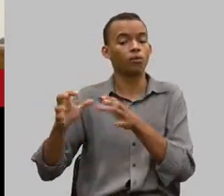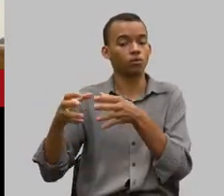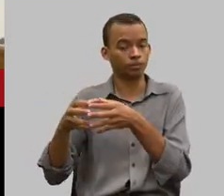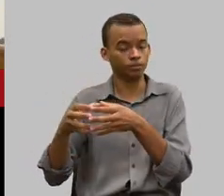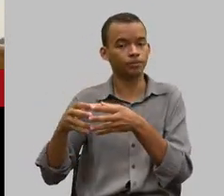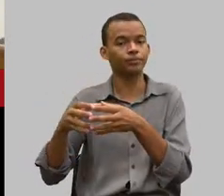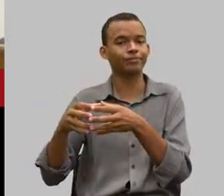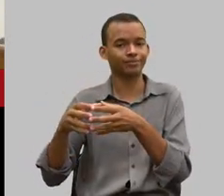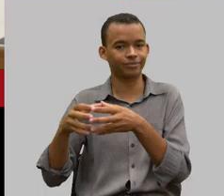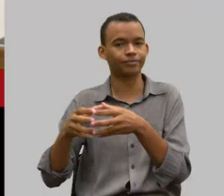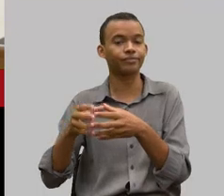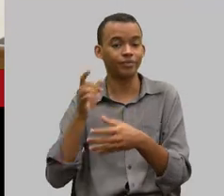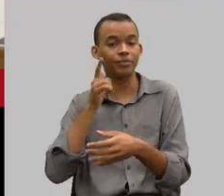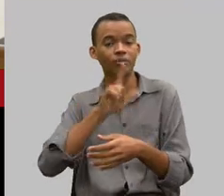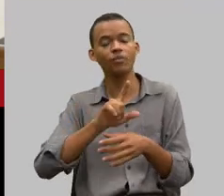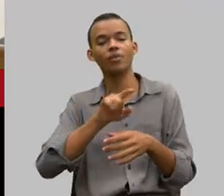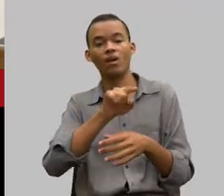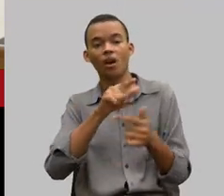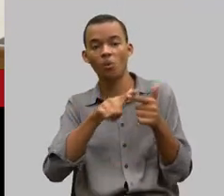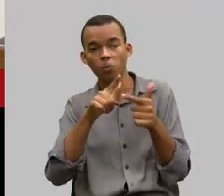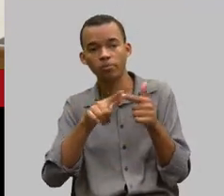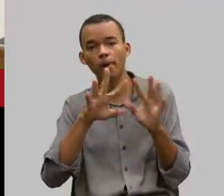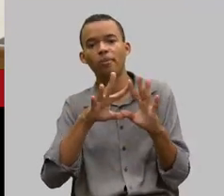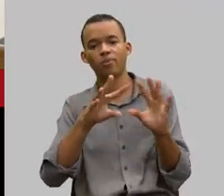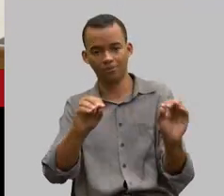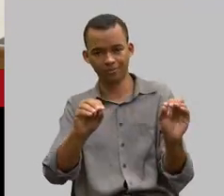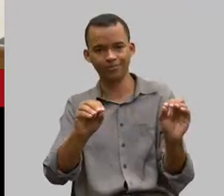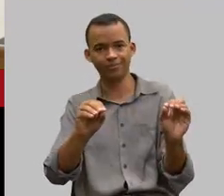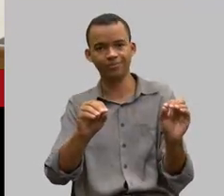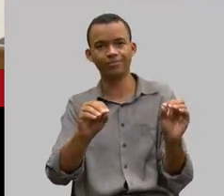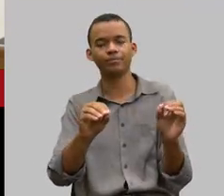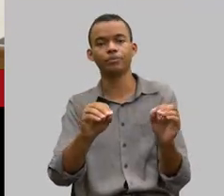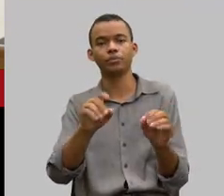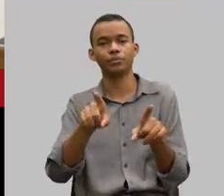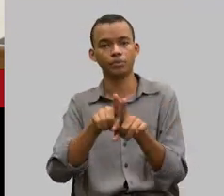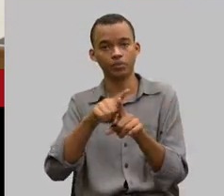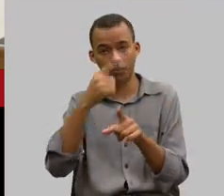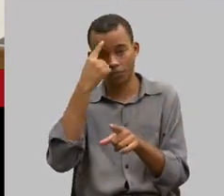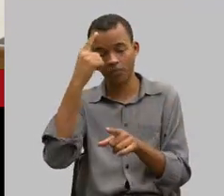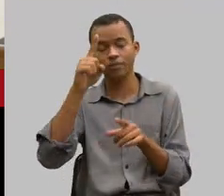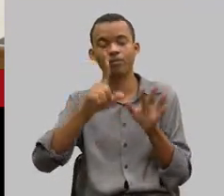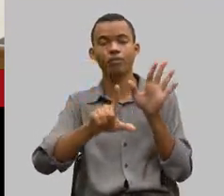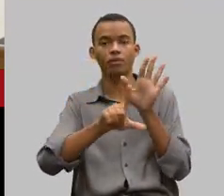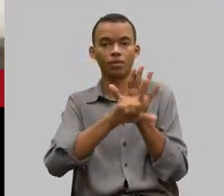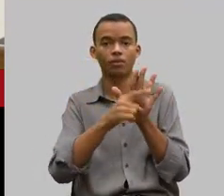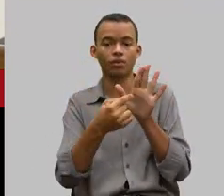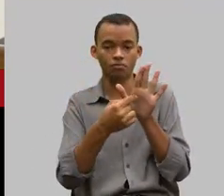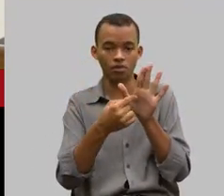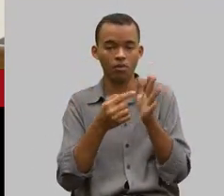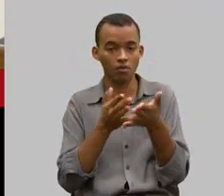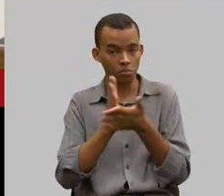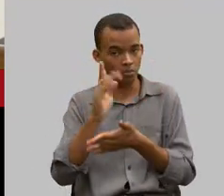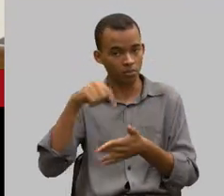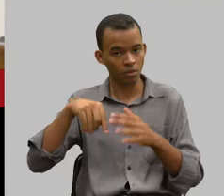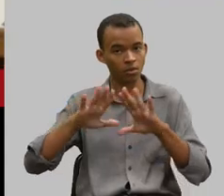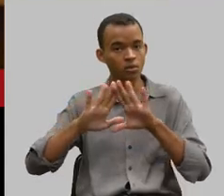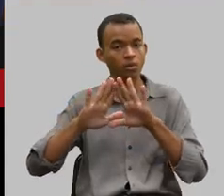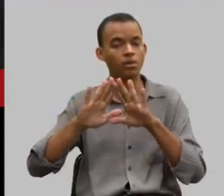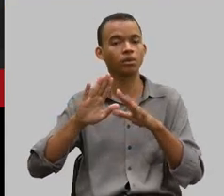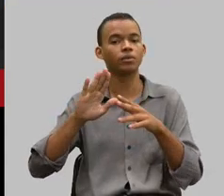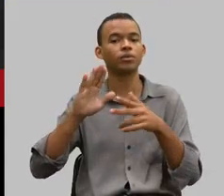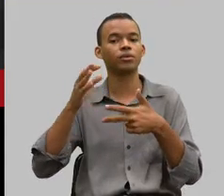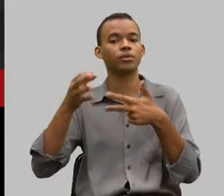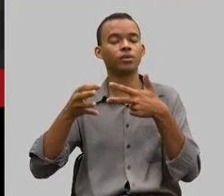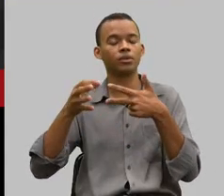esse gargalo lembrando Coronel que está na lei né que foi aprovada nessa casa lativa que a casa